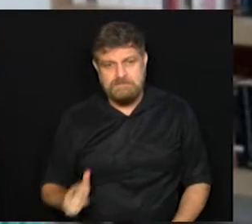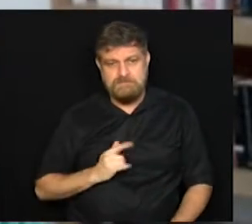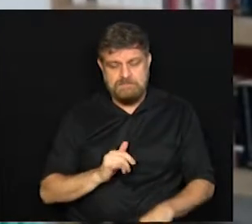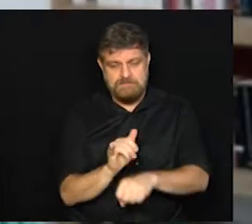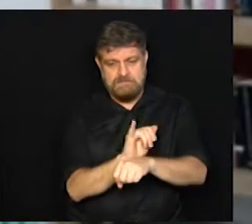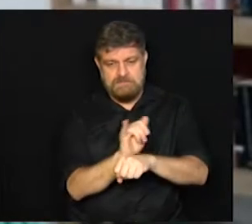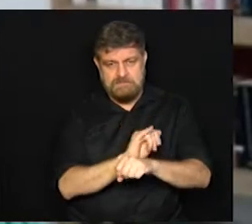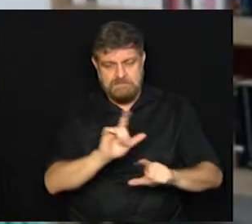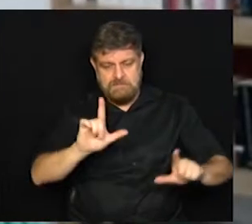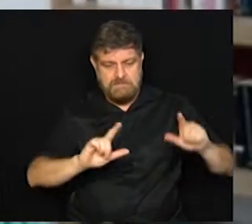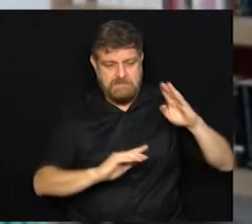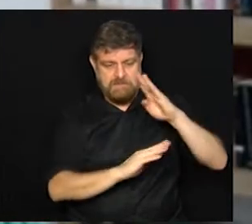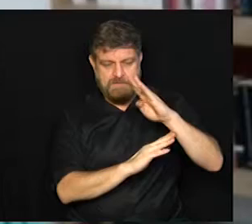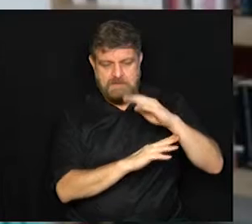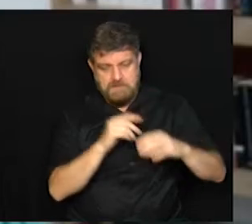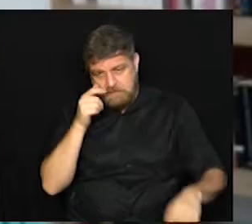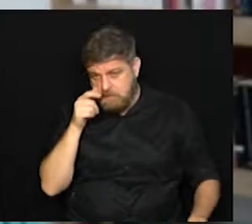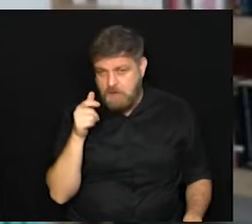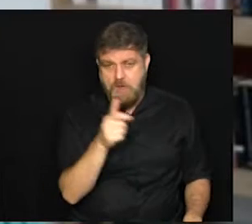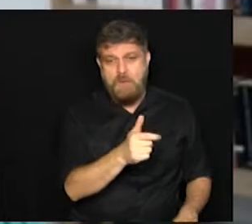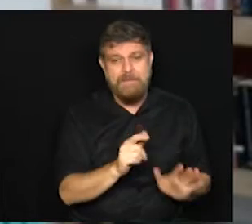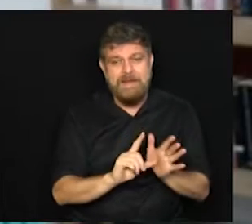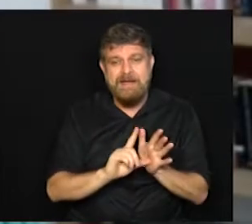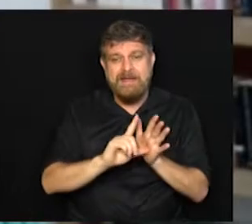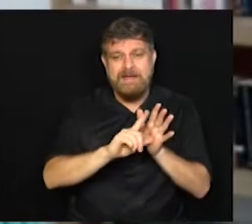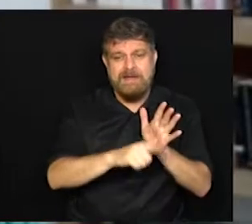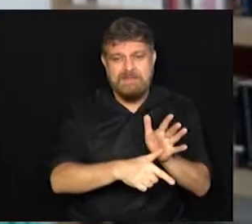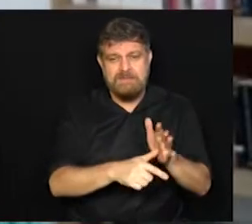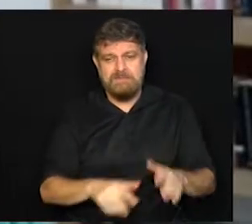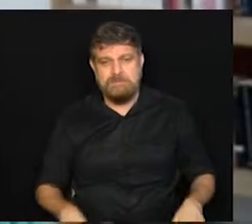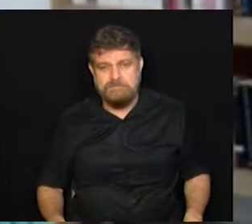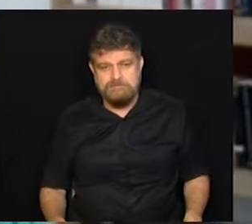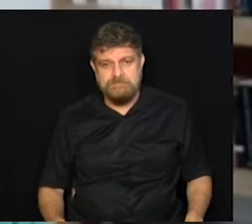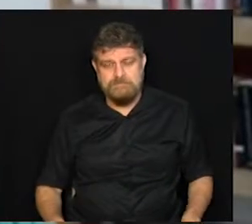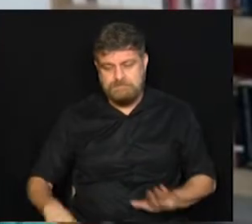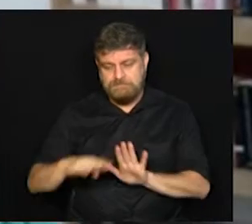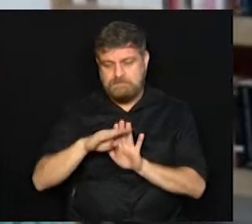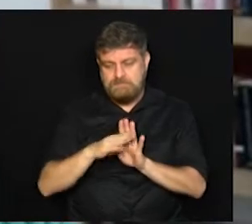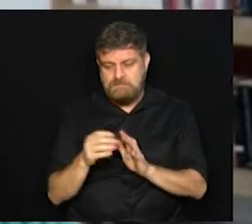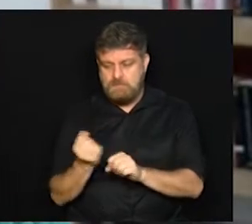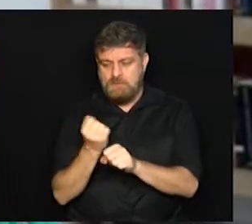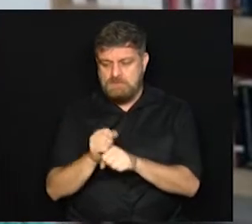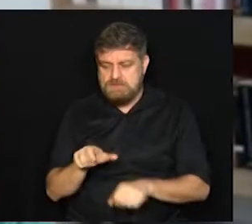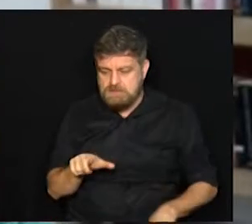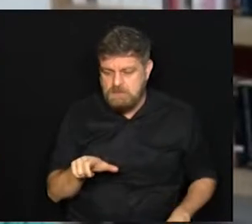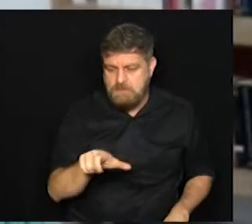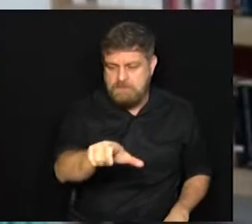TV Câmara o que foi discutido sobre o tema do plano cicloviário.